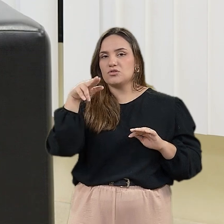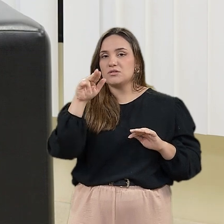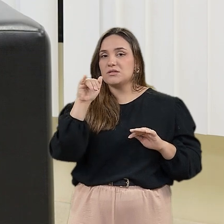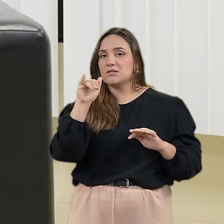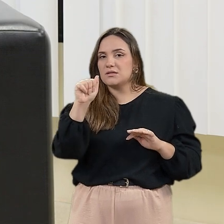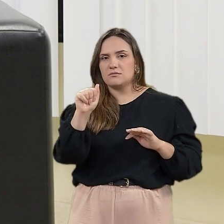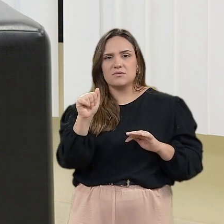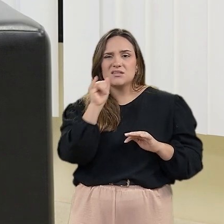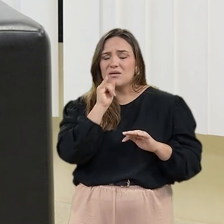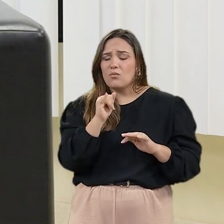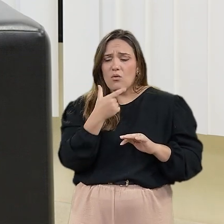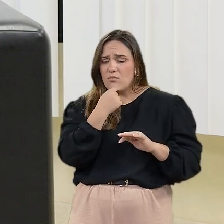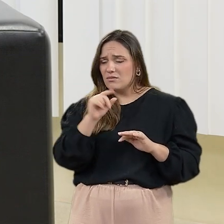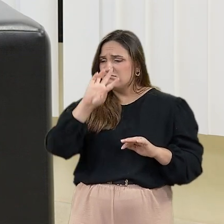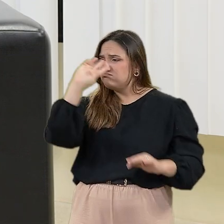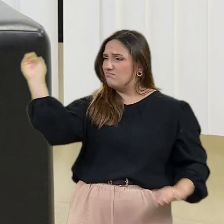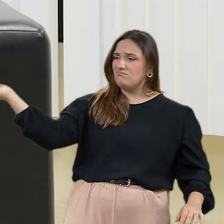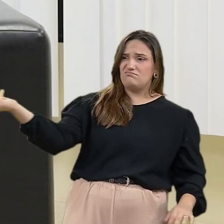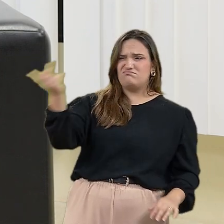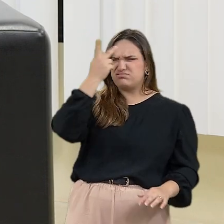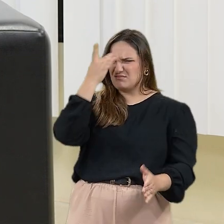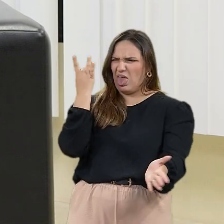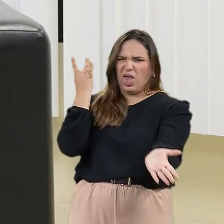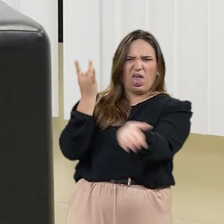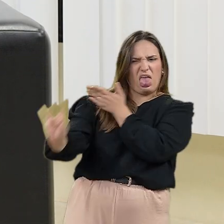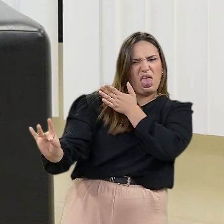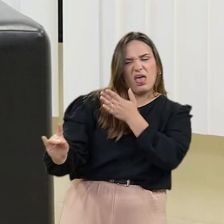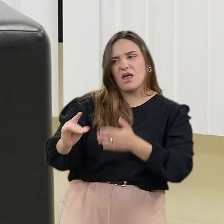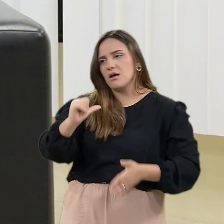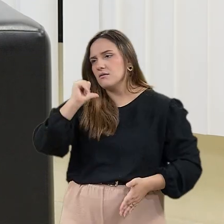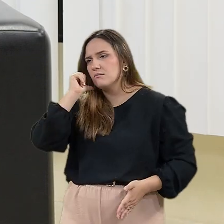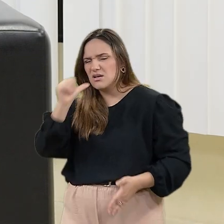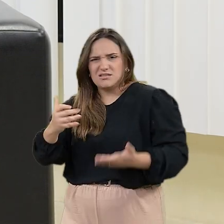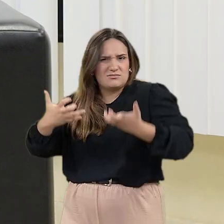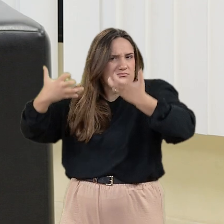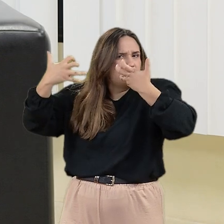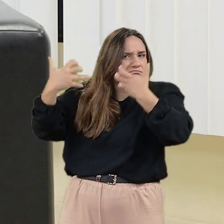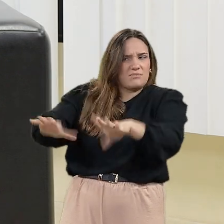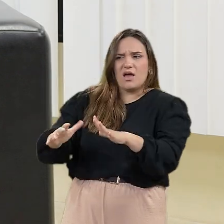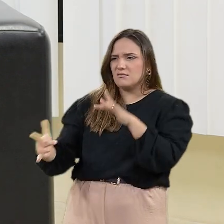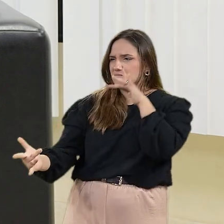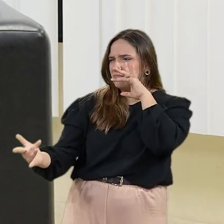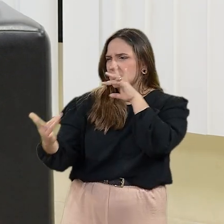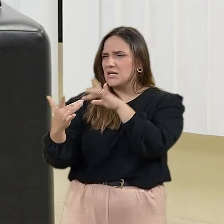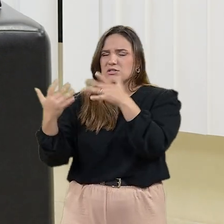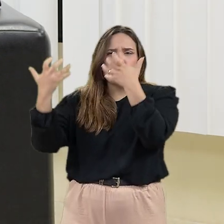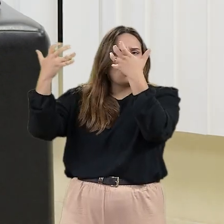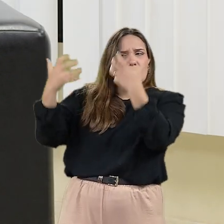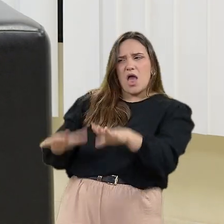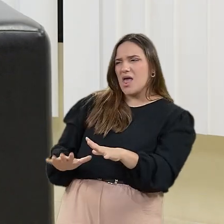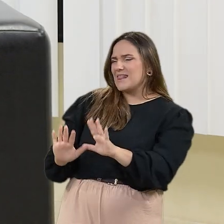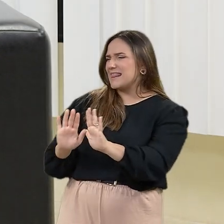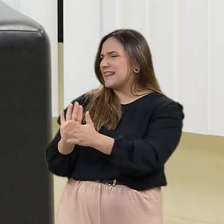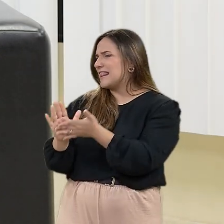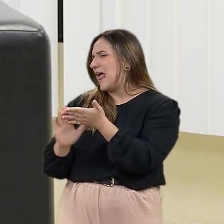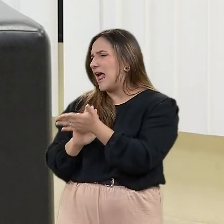por alguma questão qualquer, ele repele qualquer posicionamento, qualquer